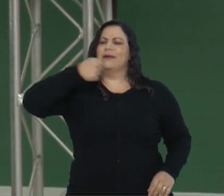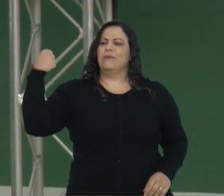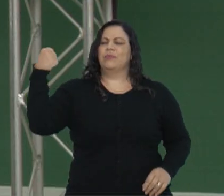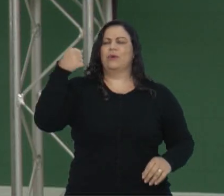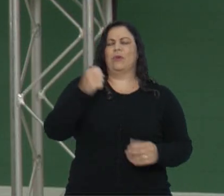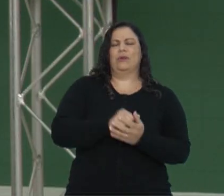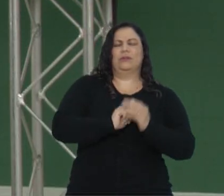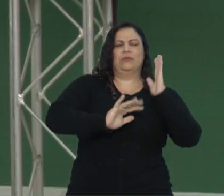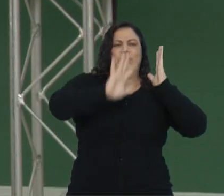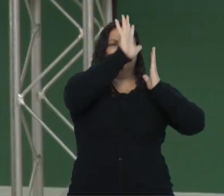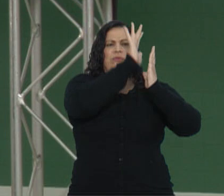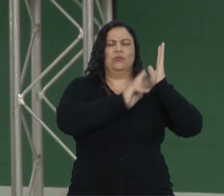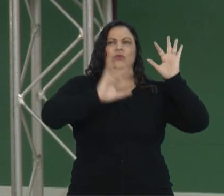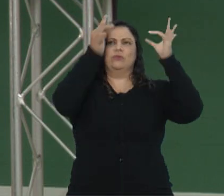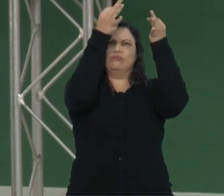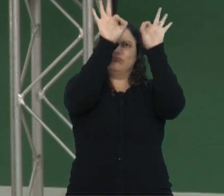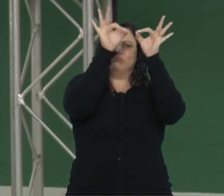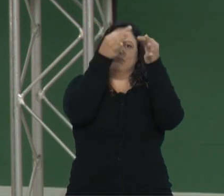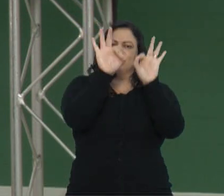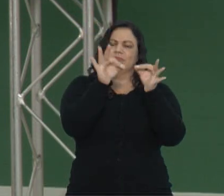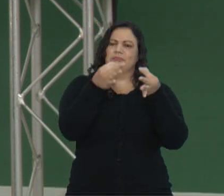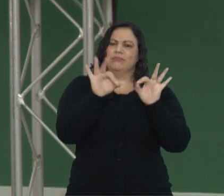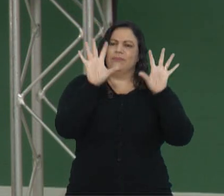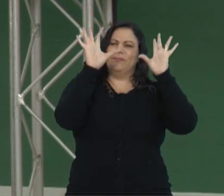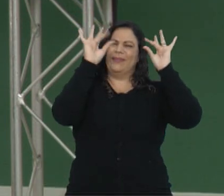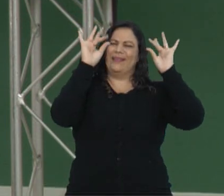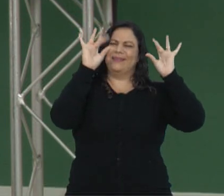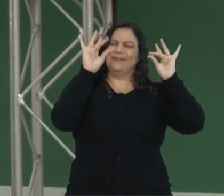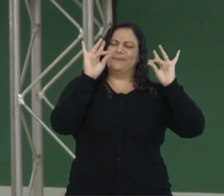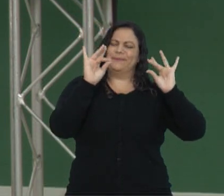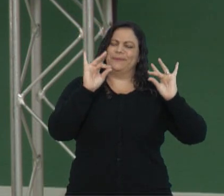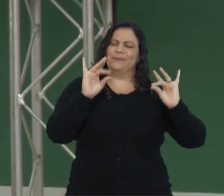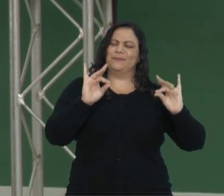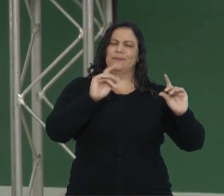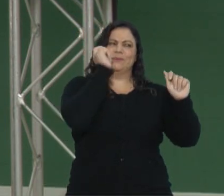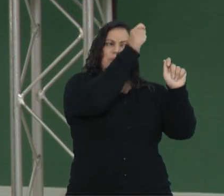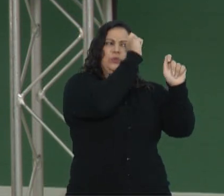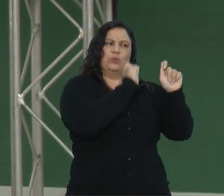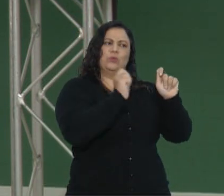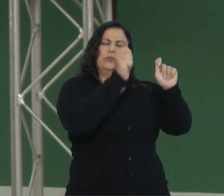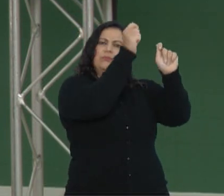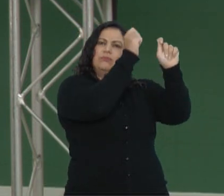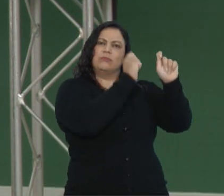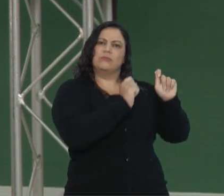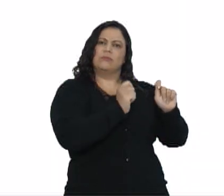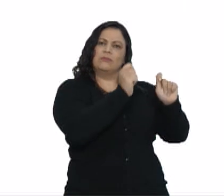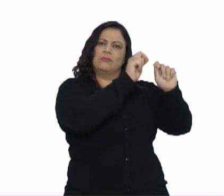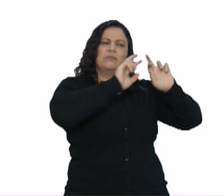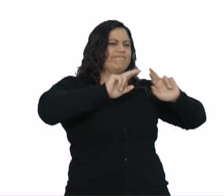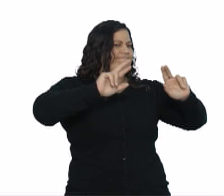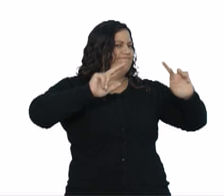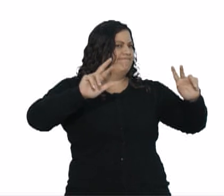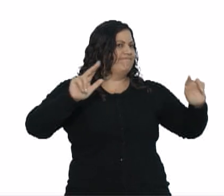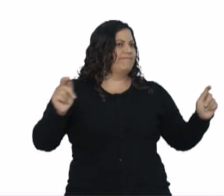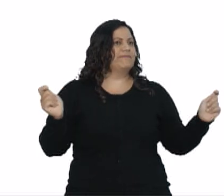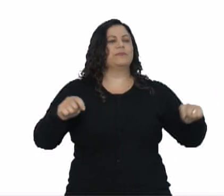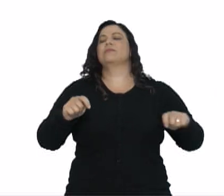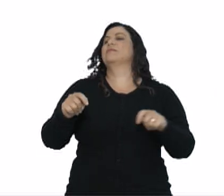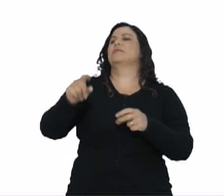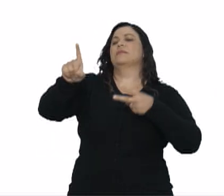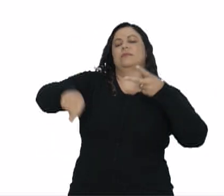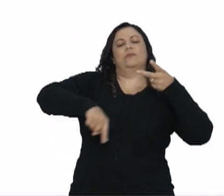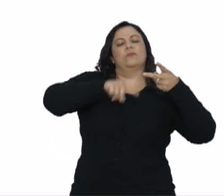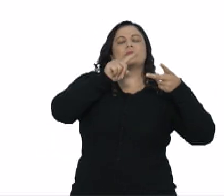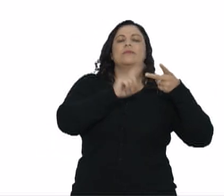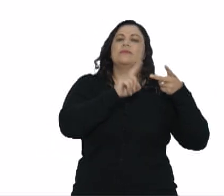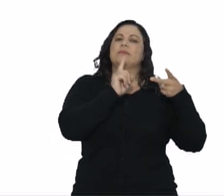nas esculturas, tá? Então era muito enriquecido, tá? E na segunda região, que era a região onde não tinha açúcar nem